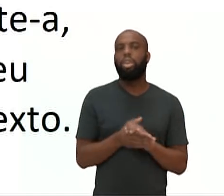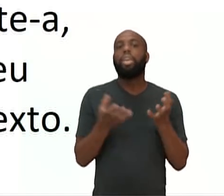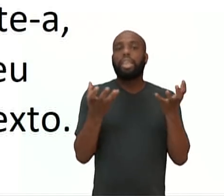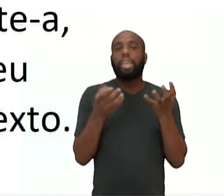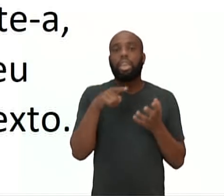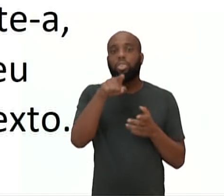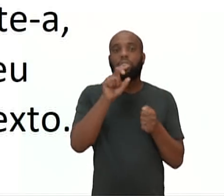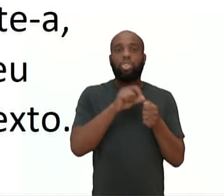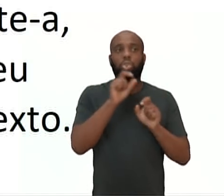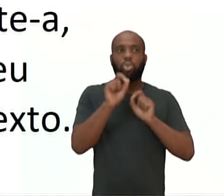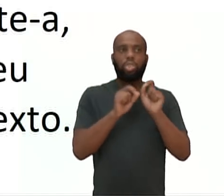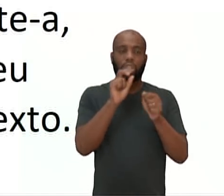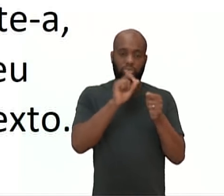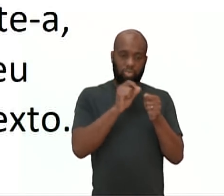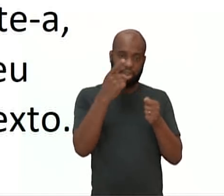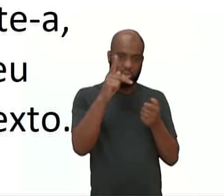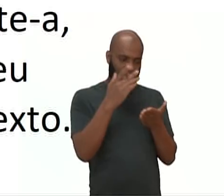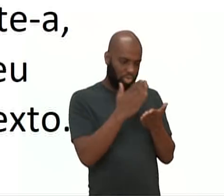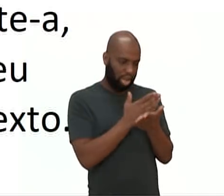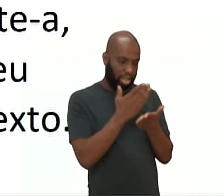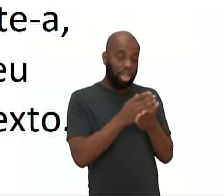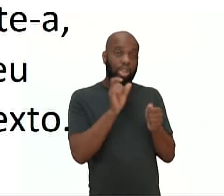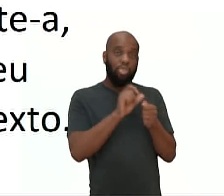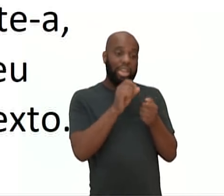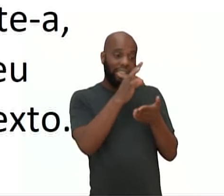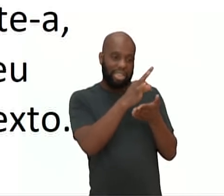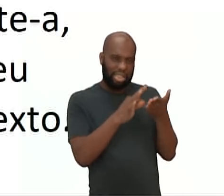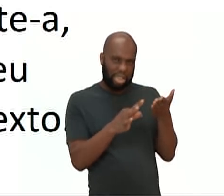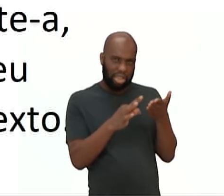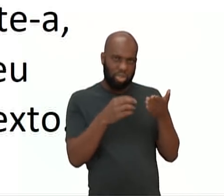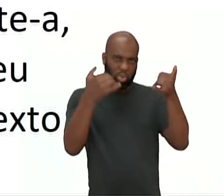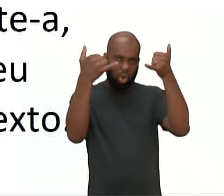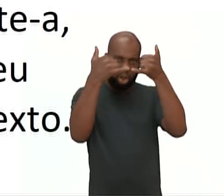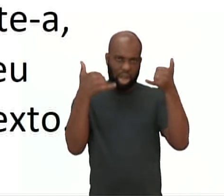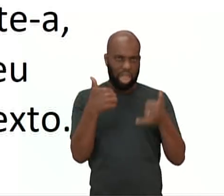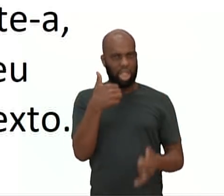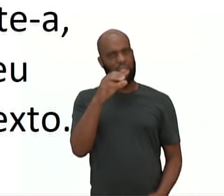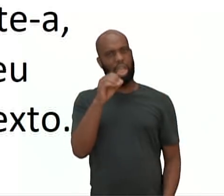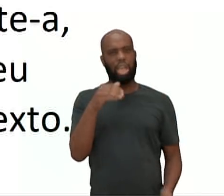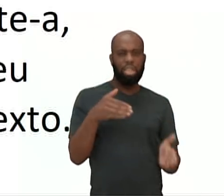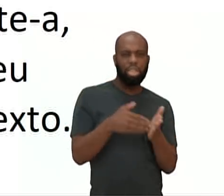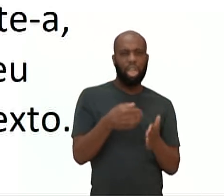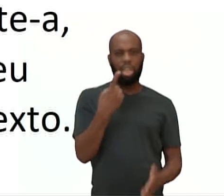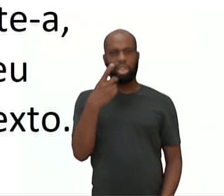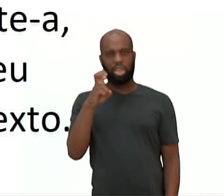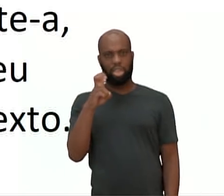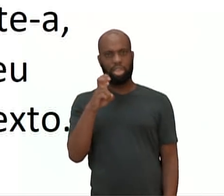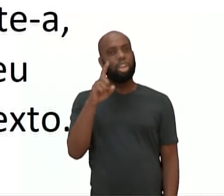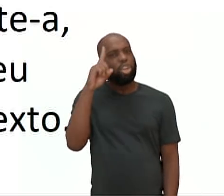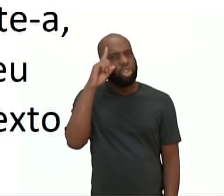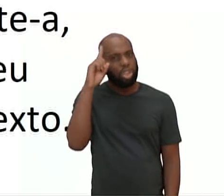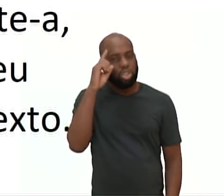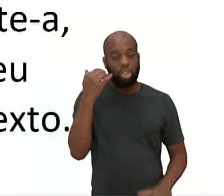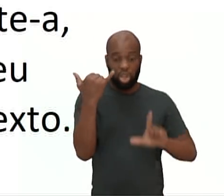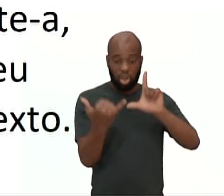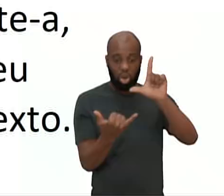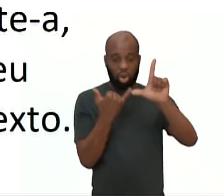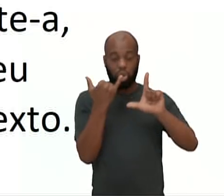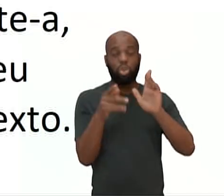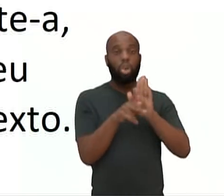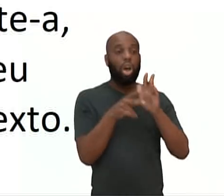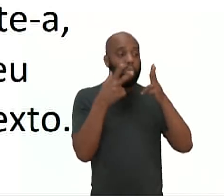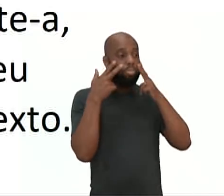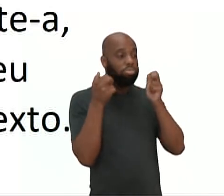seguinte. Produza em seu caderno um texto de 10 a 15 linhas sobre o lúdico no dia a dia indígena. Escolha